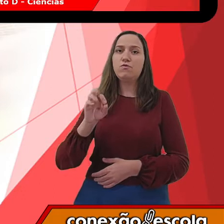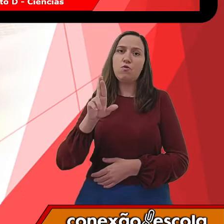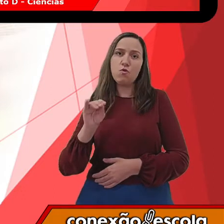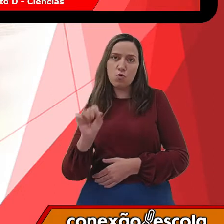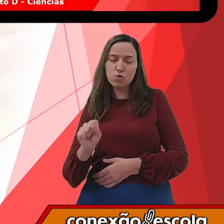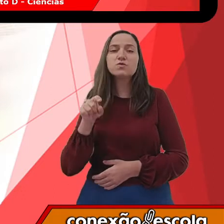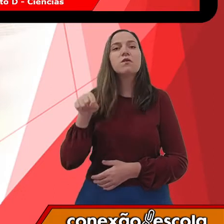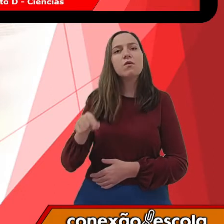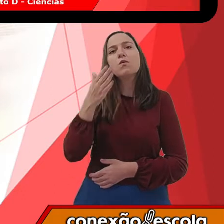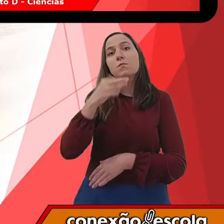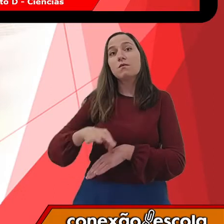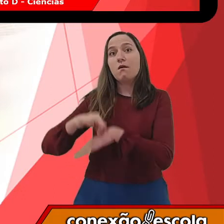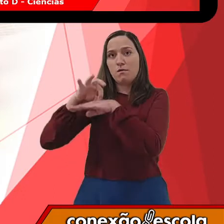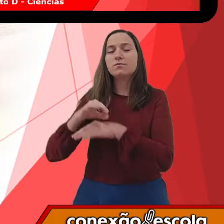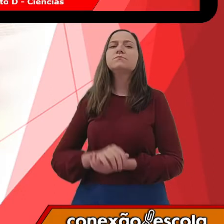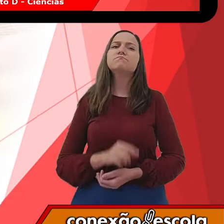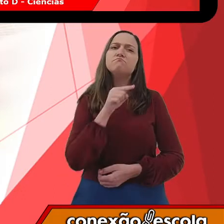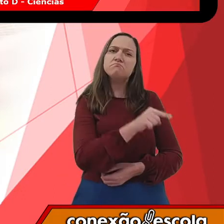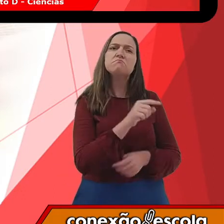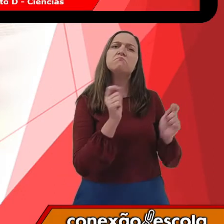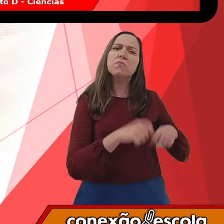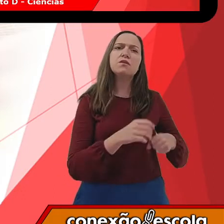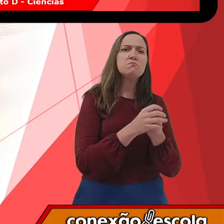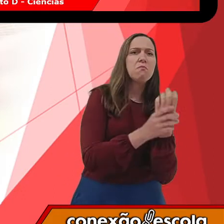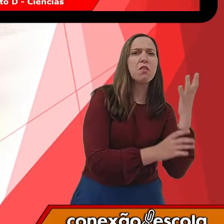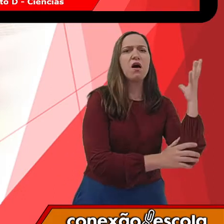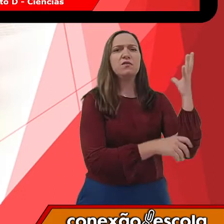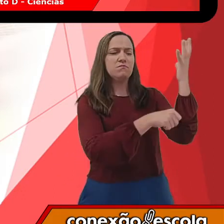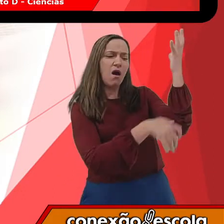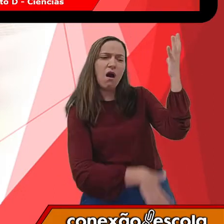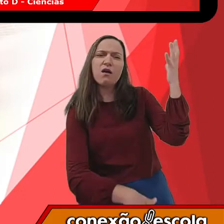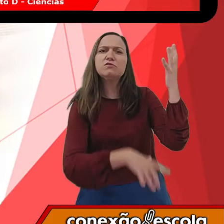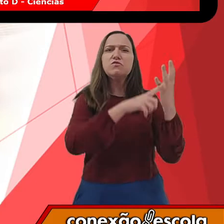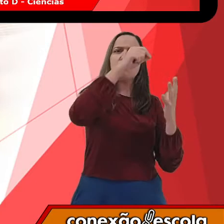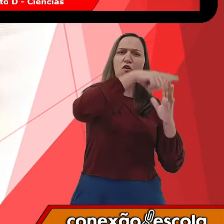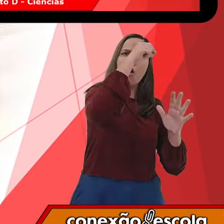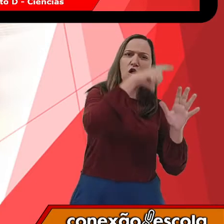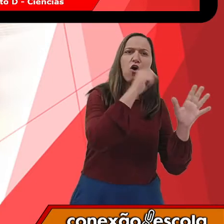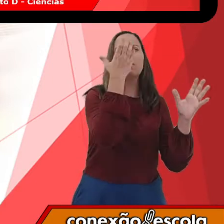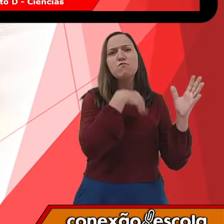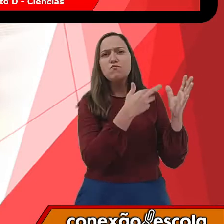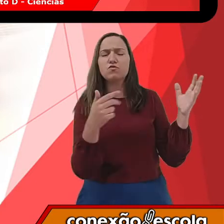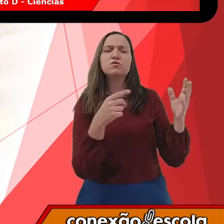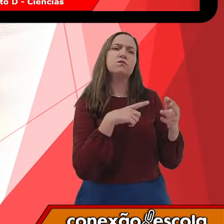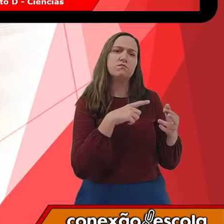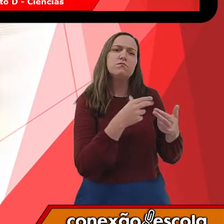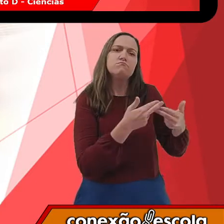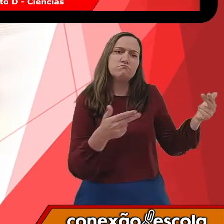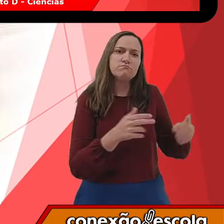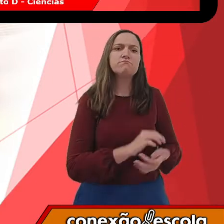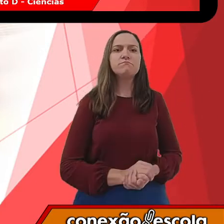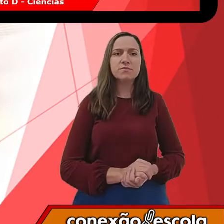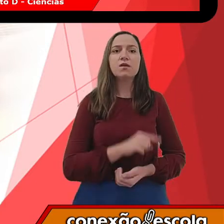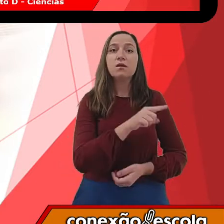as frutas, comem as raízes ou as folhas. E como exemplos de animais herbívoros, podemos citar o boi, o veado,